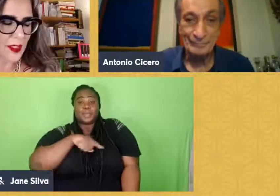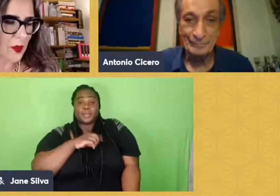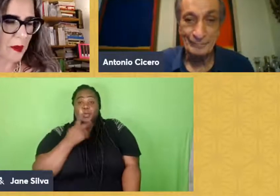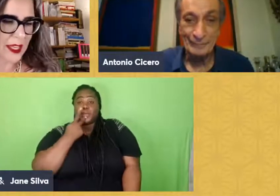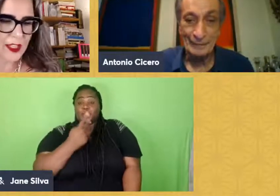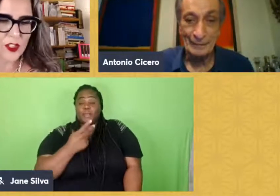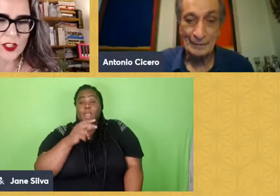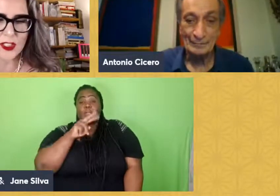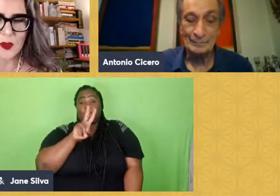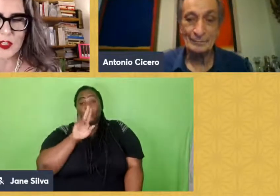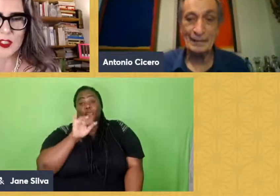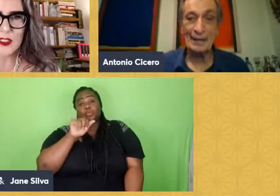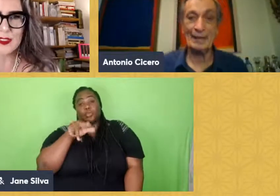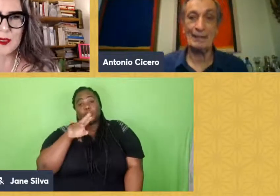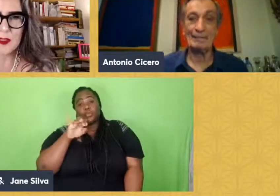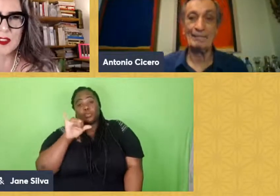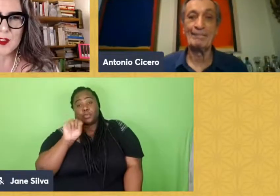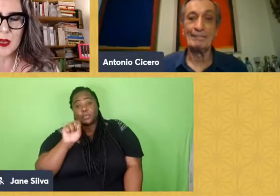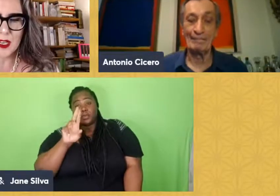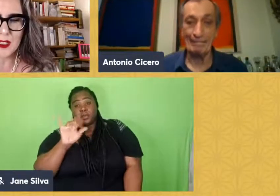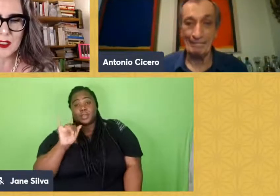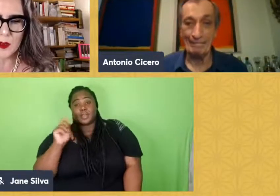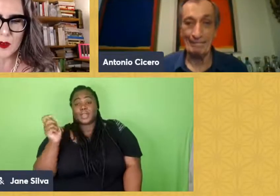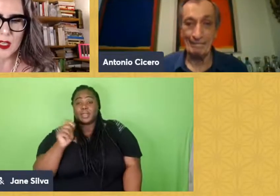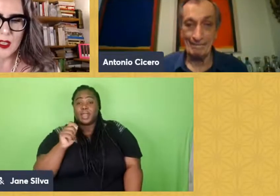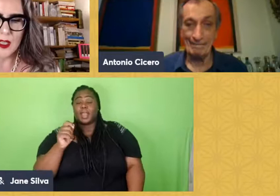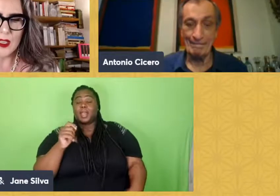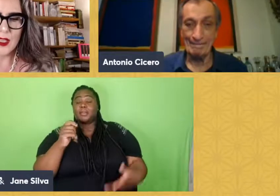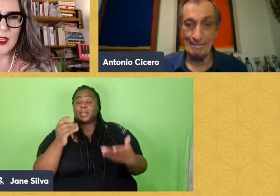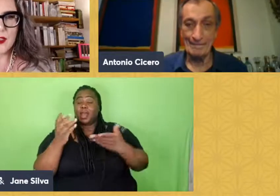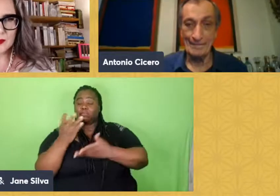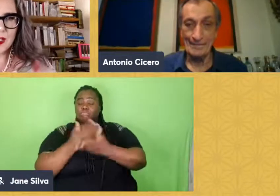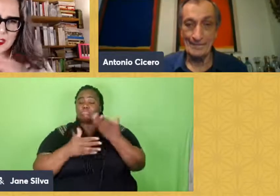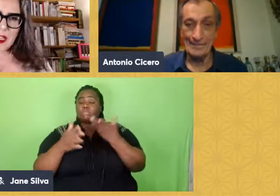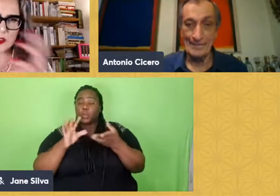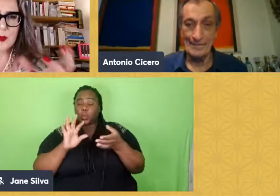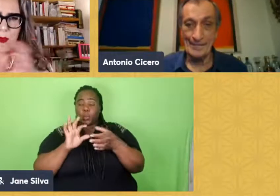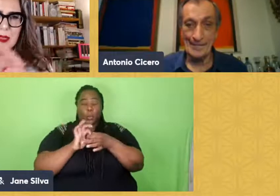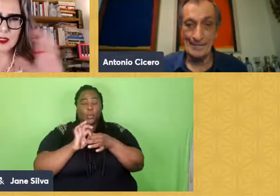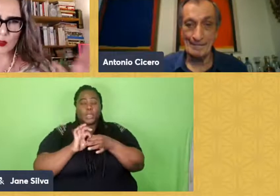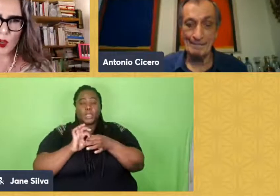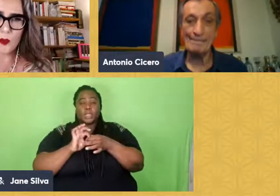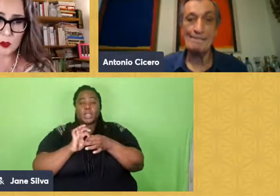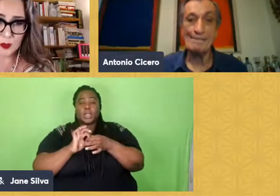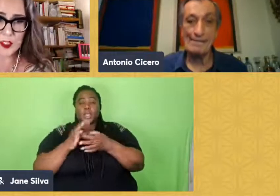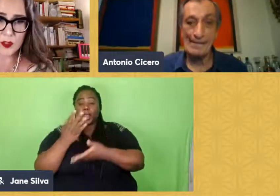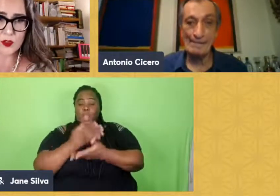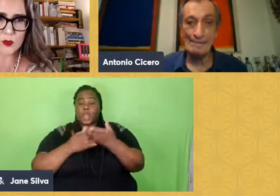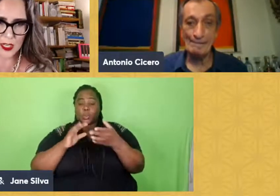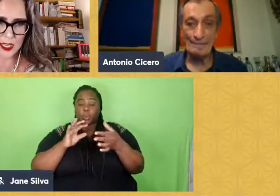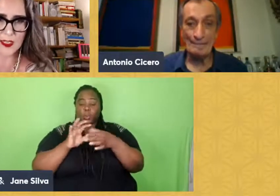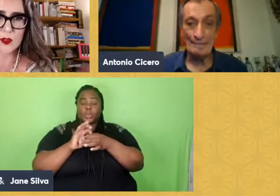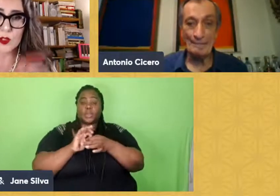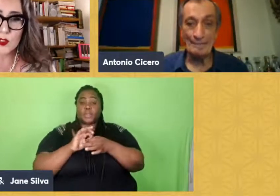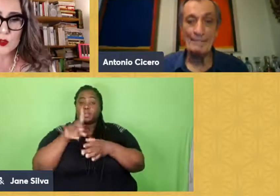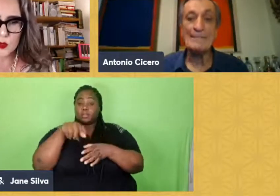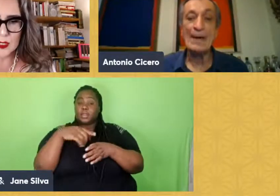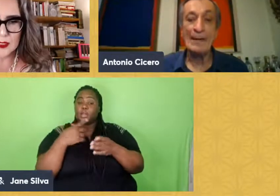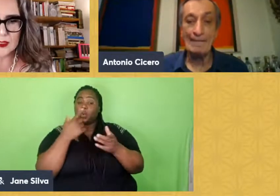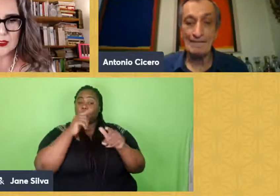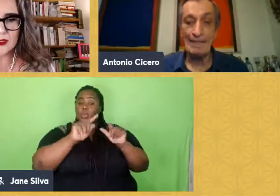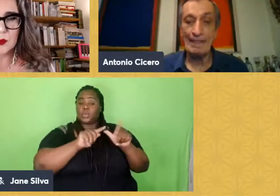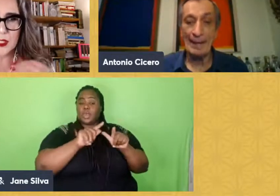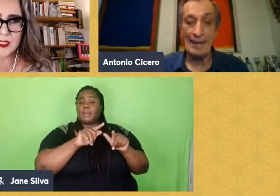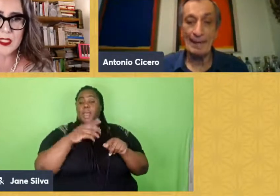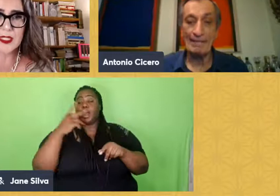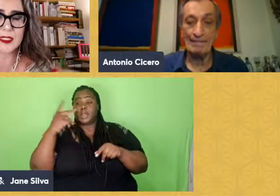Vinícius anteriormente, e eu acho que dá até para fazer uma relação, essa relação que permeia tanto a obra do Vinícius de Moraes quanto a sua,